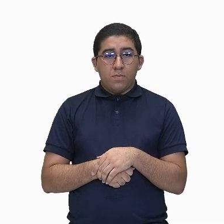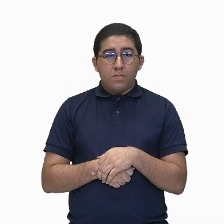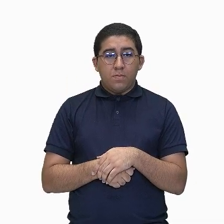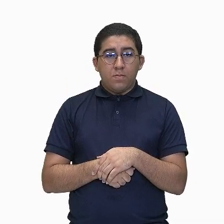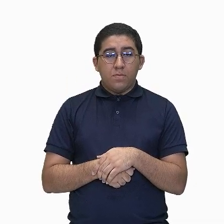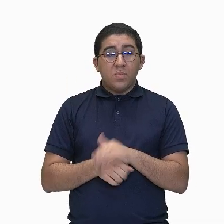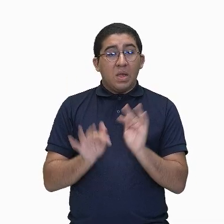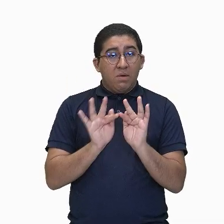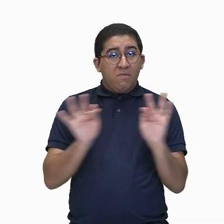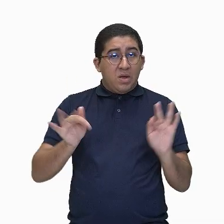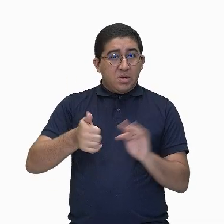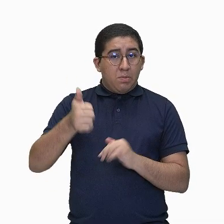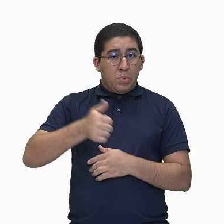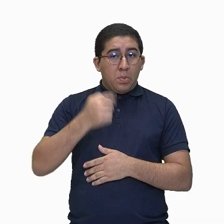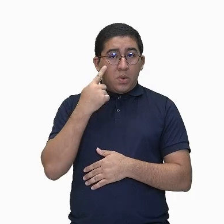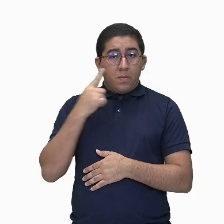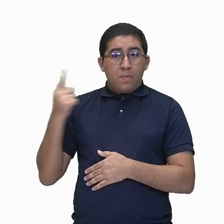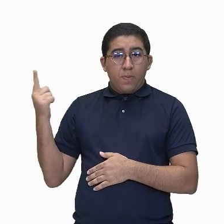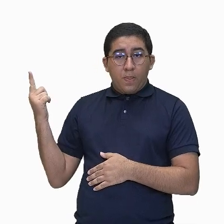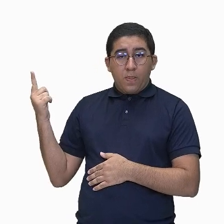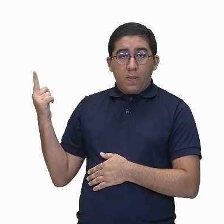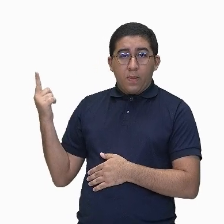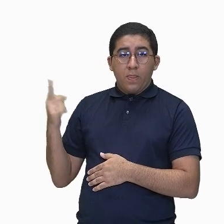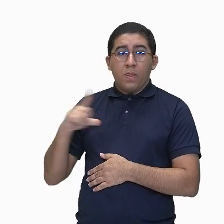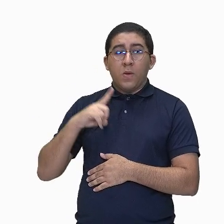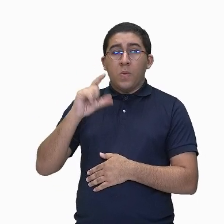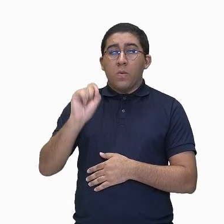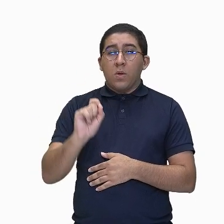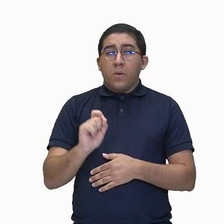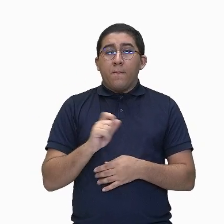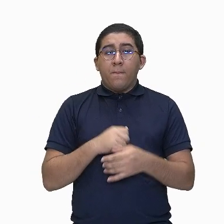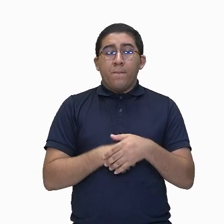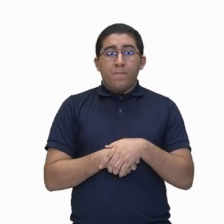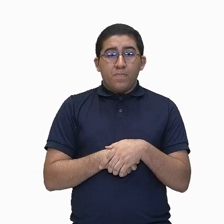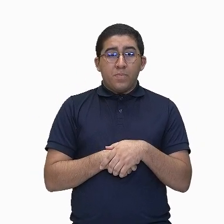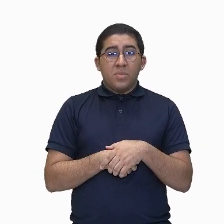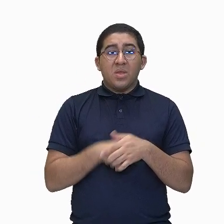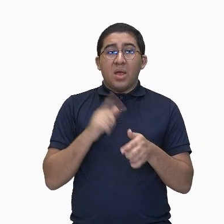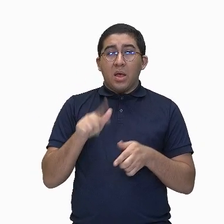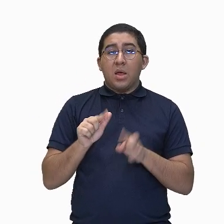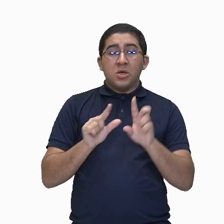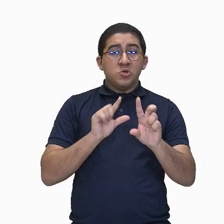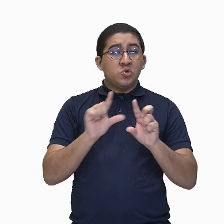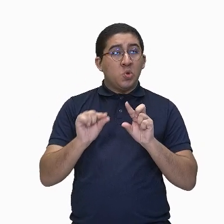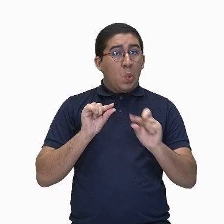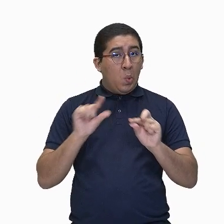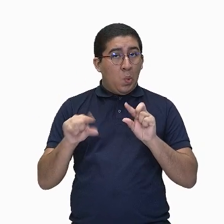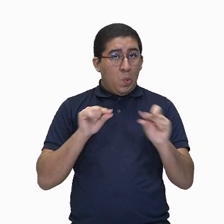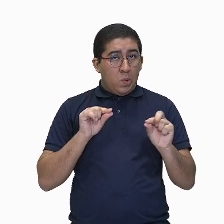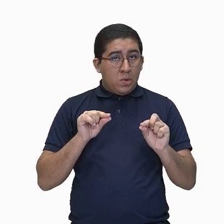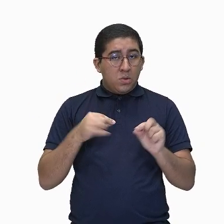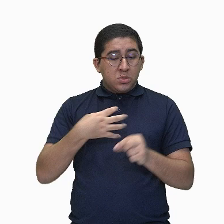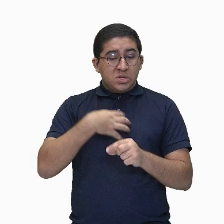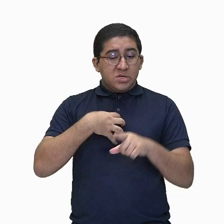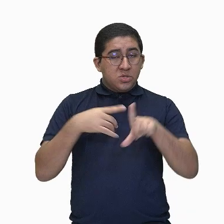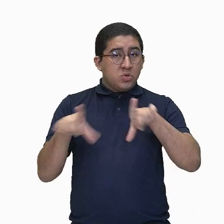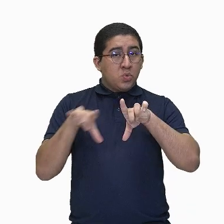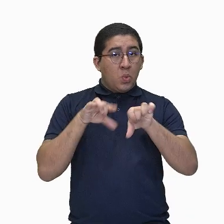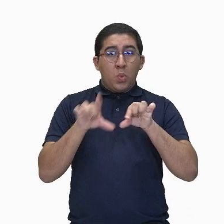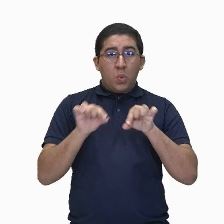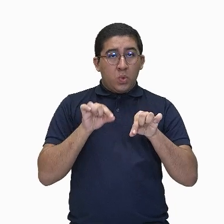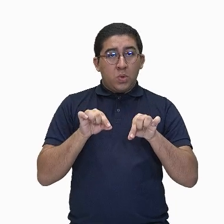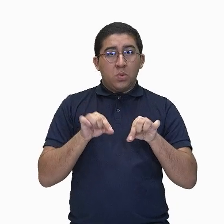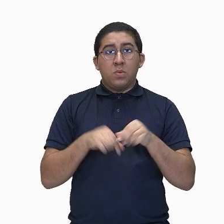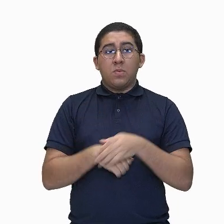festa. Então, ela está dando ideia aqui de escolha, né? Aqui é a ideia de escolha. Ou